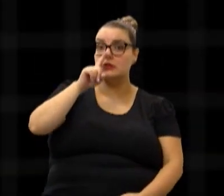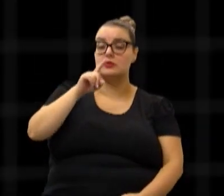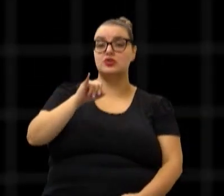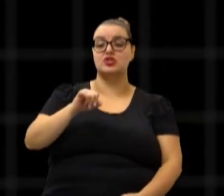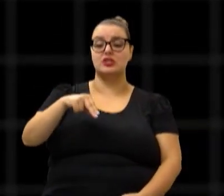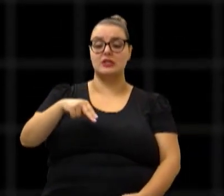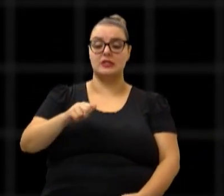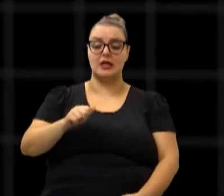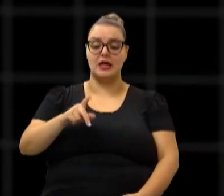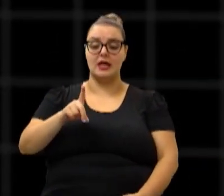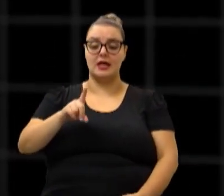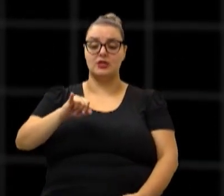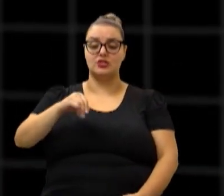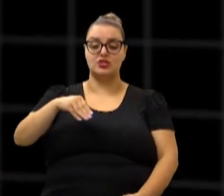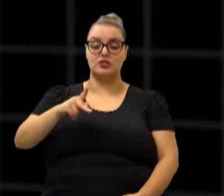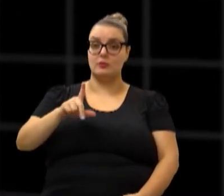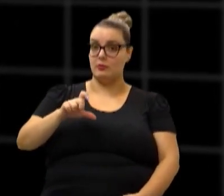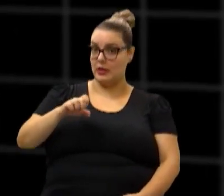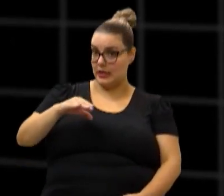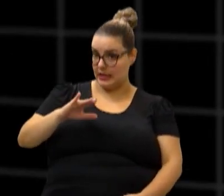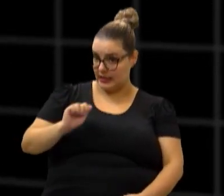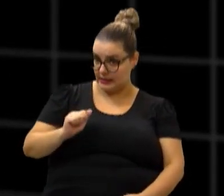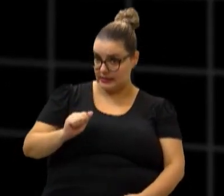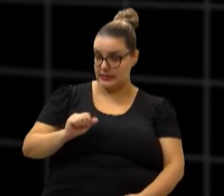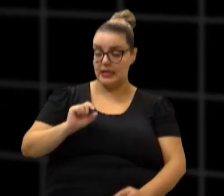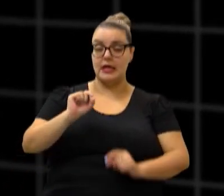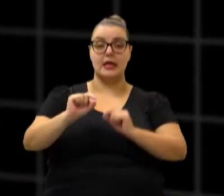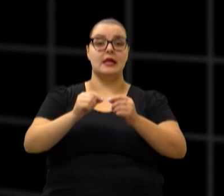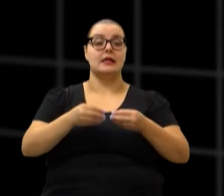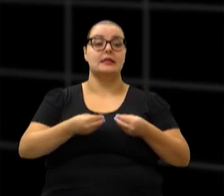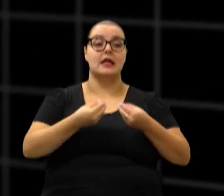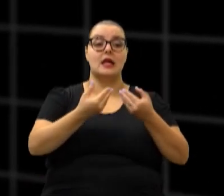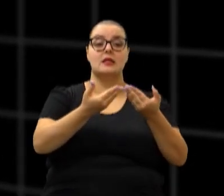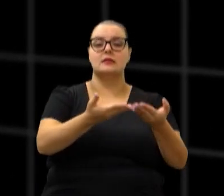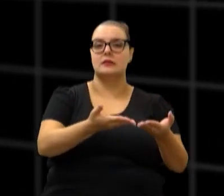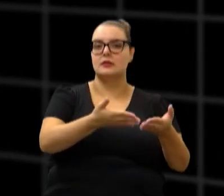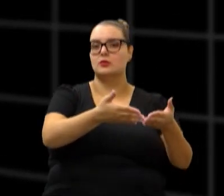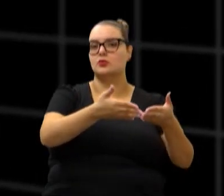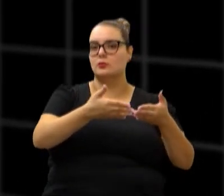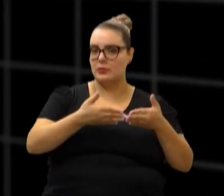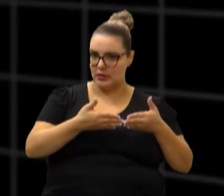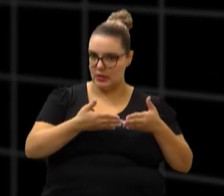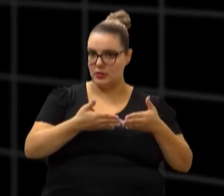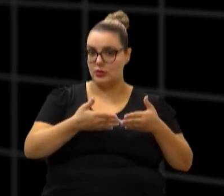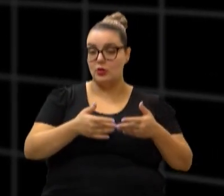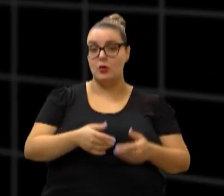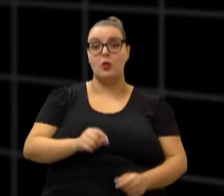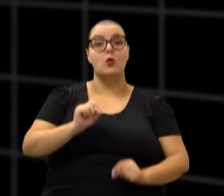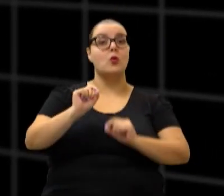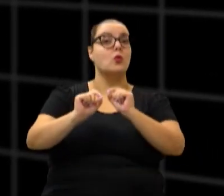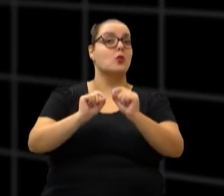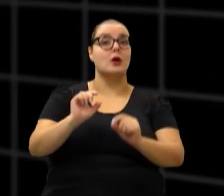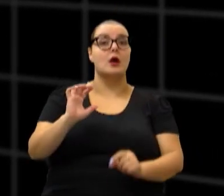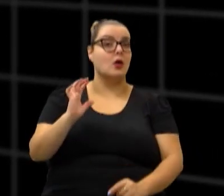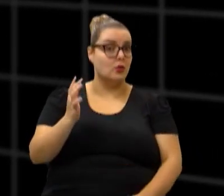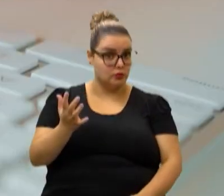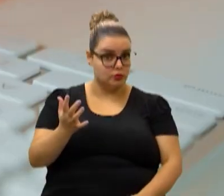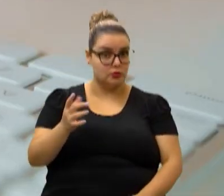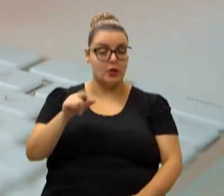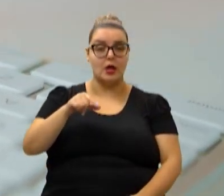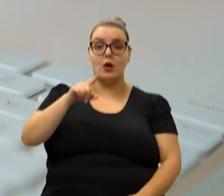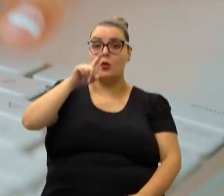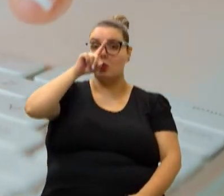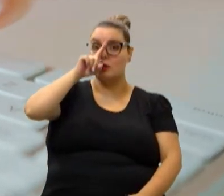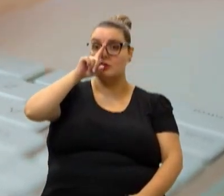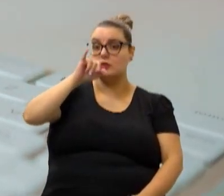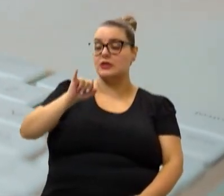risco de inadimplência. Quem está concedendo um crédito, quem está concedendo um empréstimo, a grande questão para